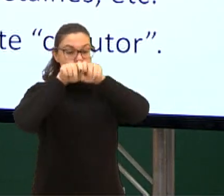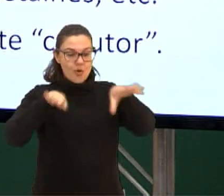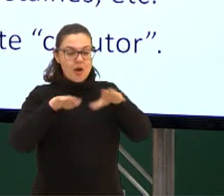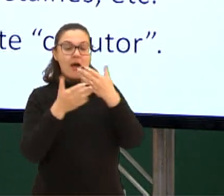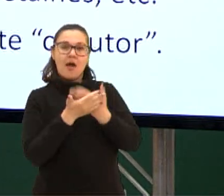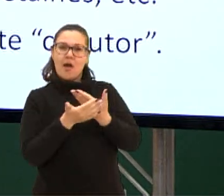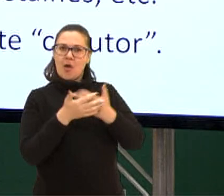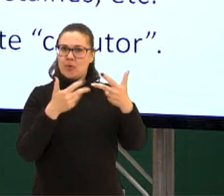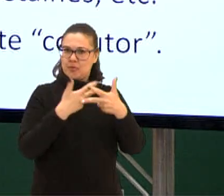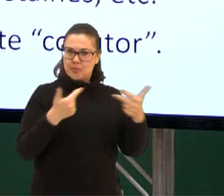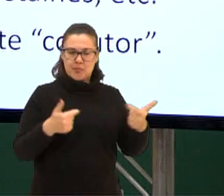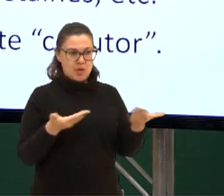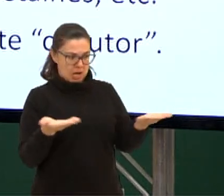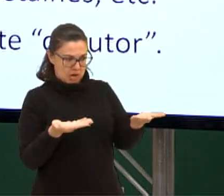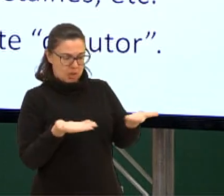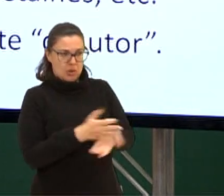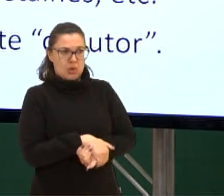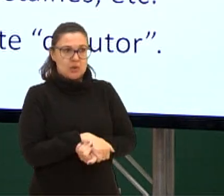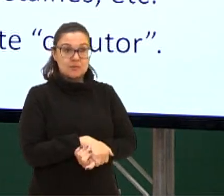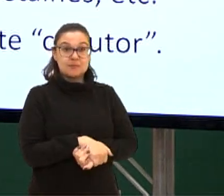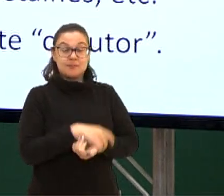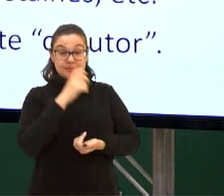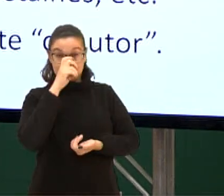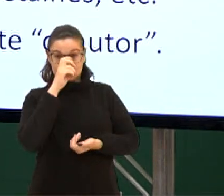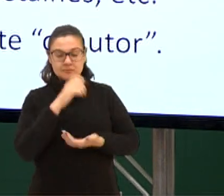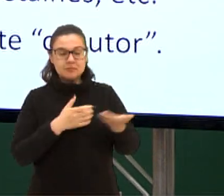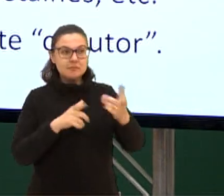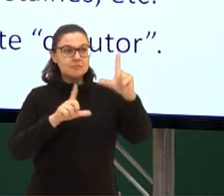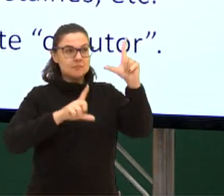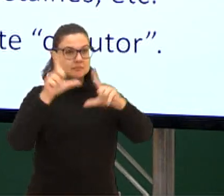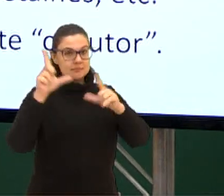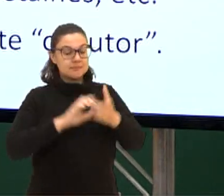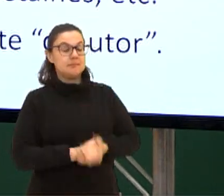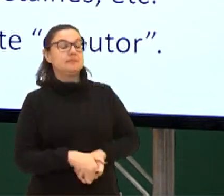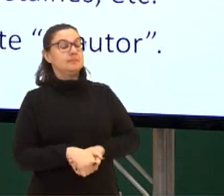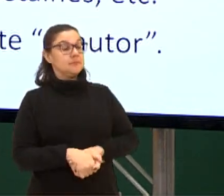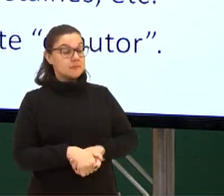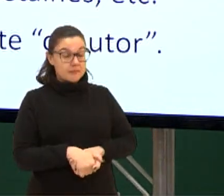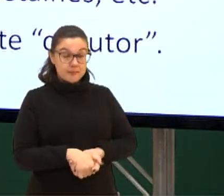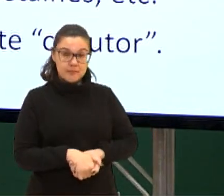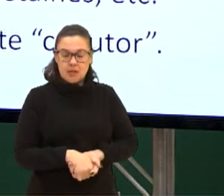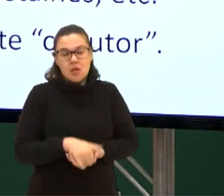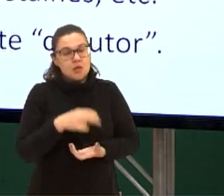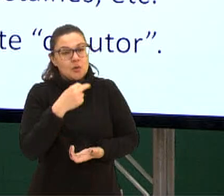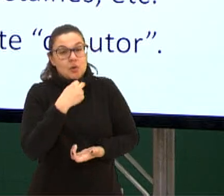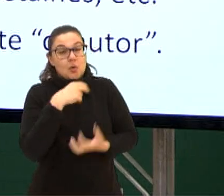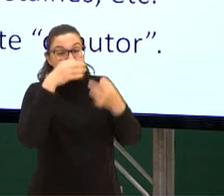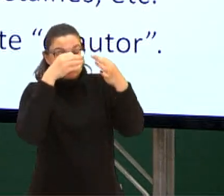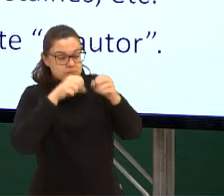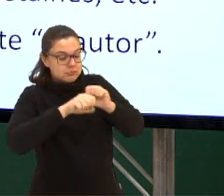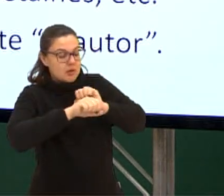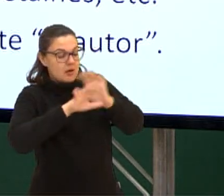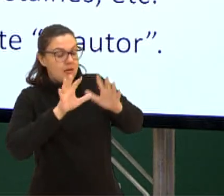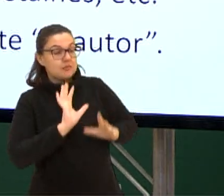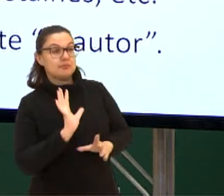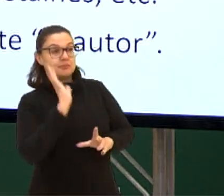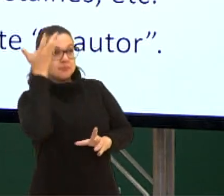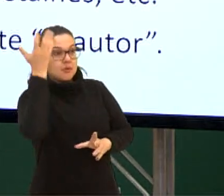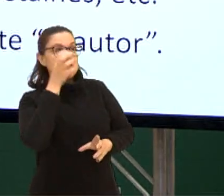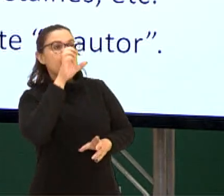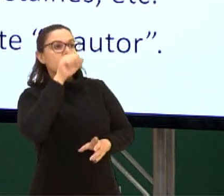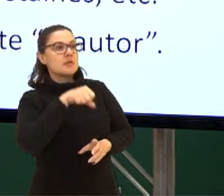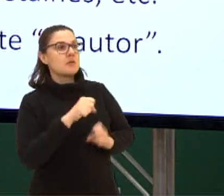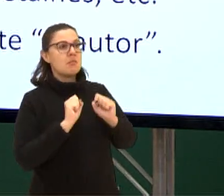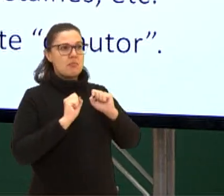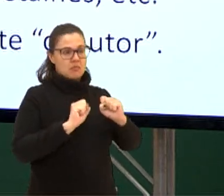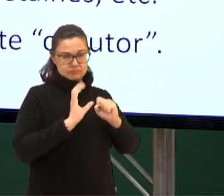algum tipo, igual está acontecendo agora com a TV. Olha, a gente não pode afirmar com clareza aconteceu, mas é muito